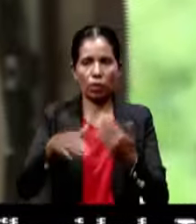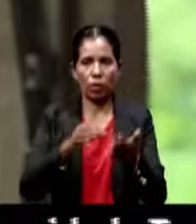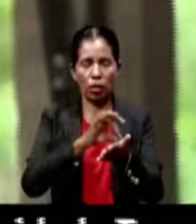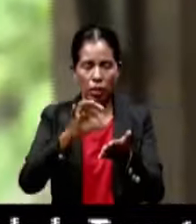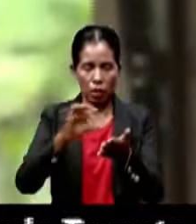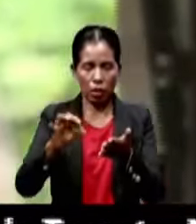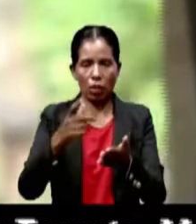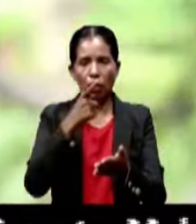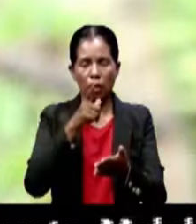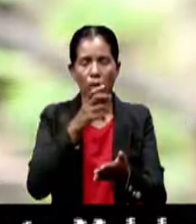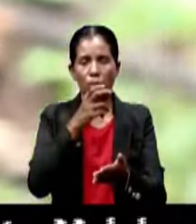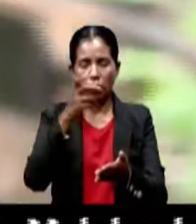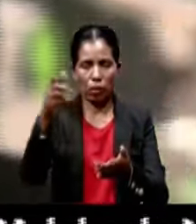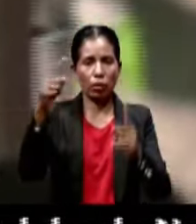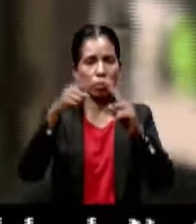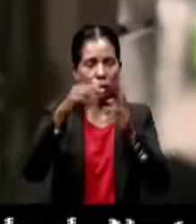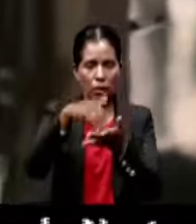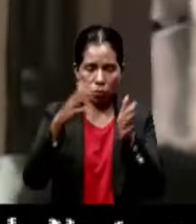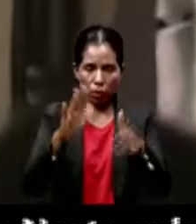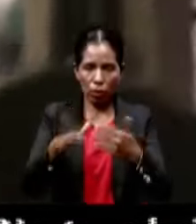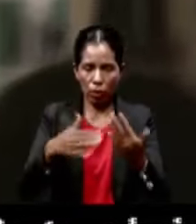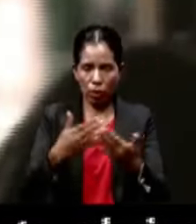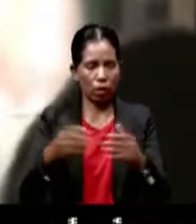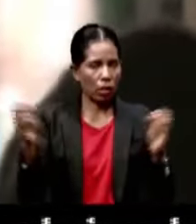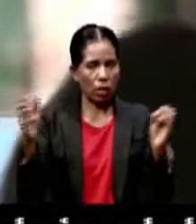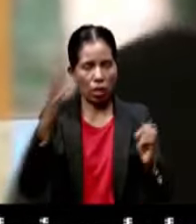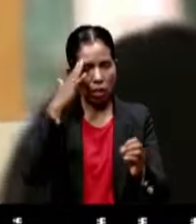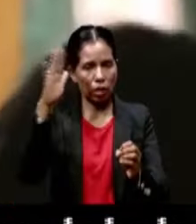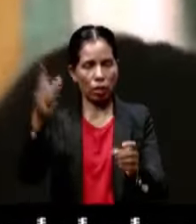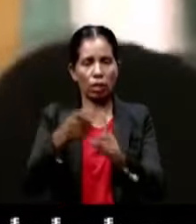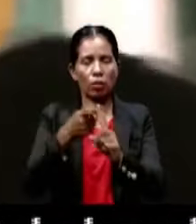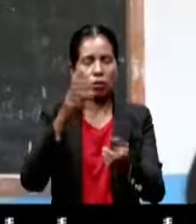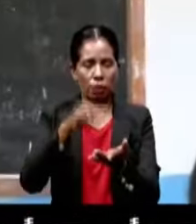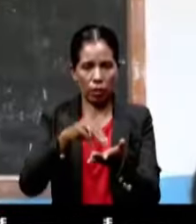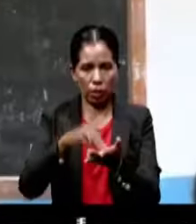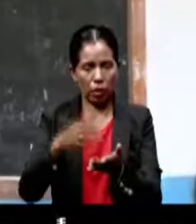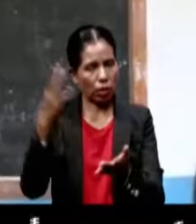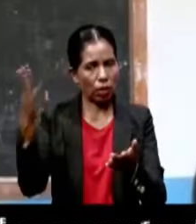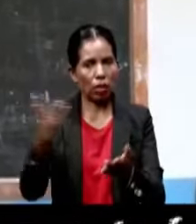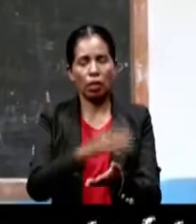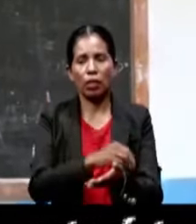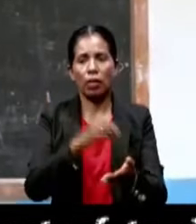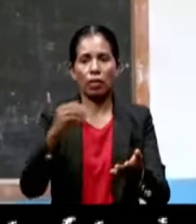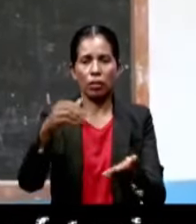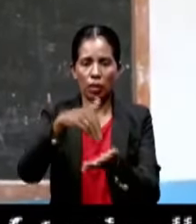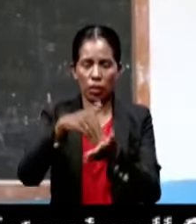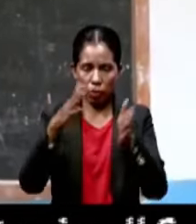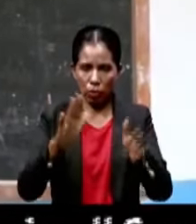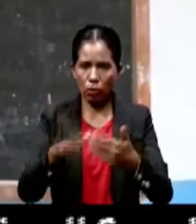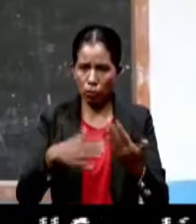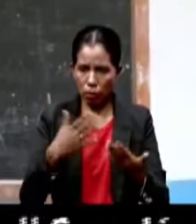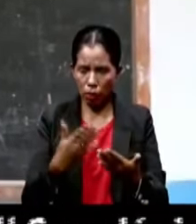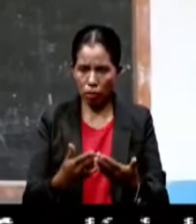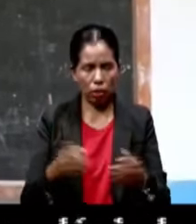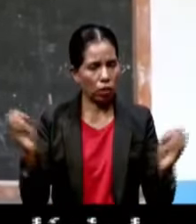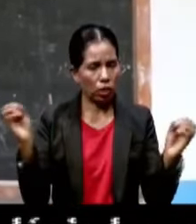colian portuguesa ba estudante sira, mai be o enhira la domina conteúdo o si matéria refere Infelizmente, estudante Siramos,